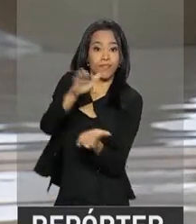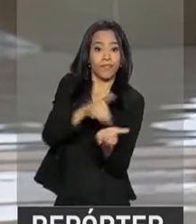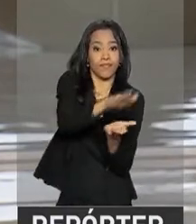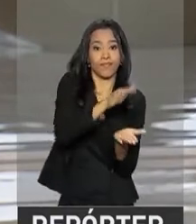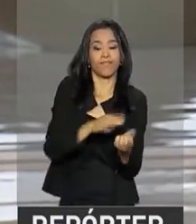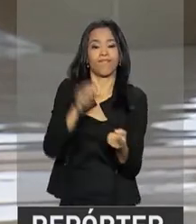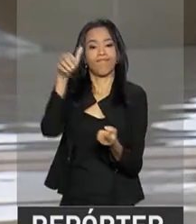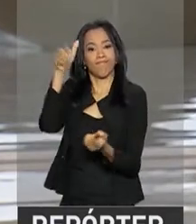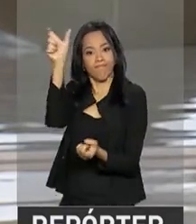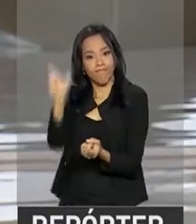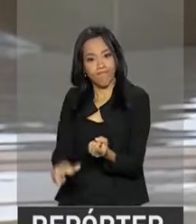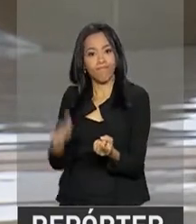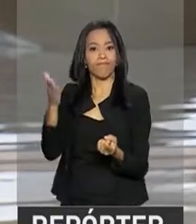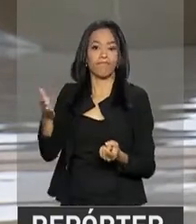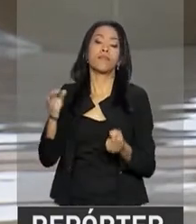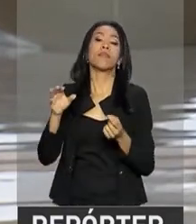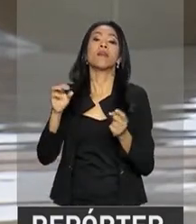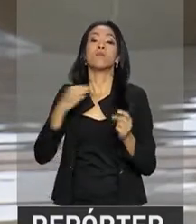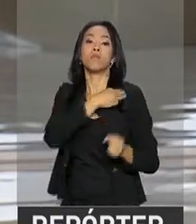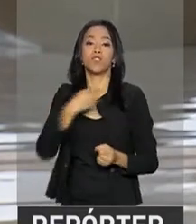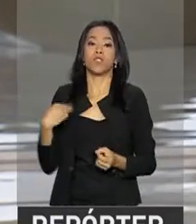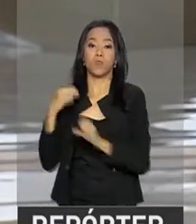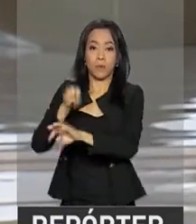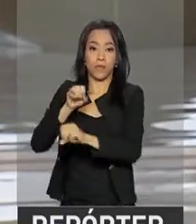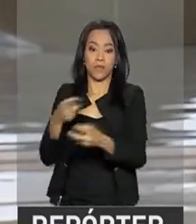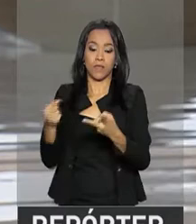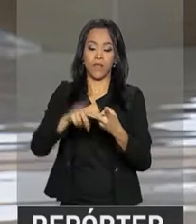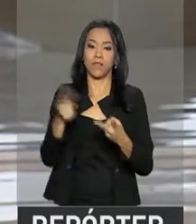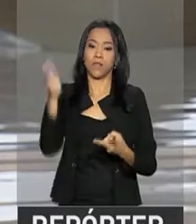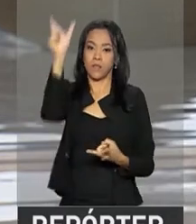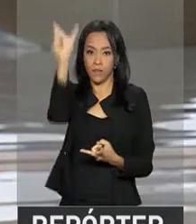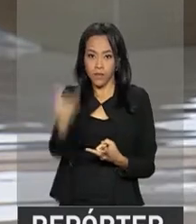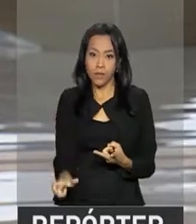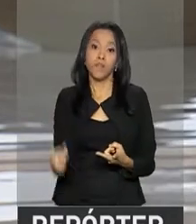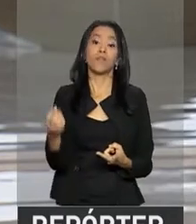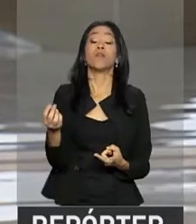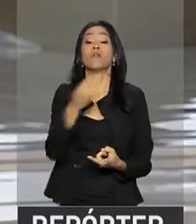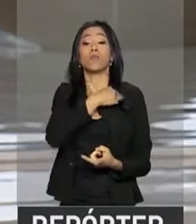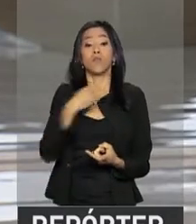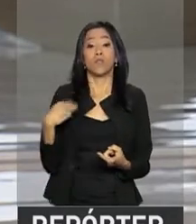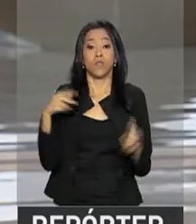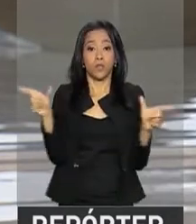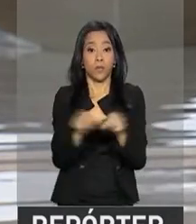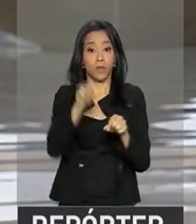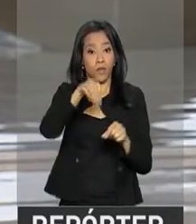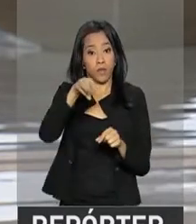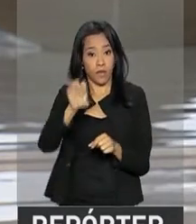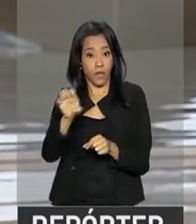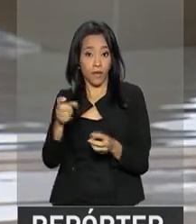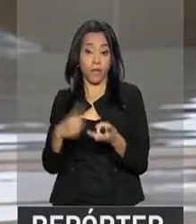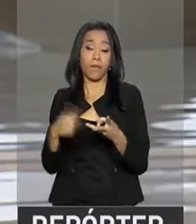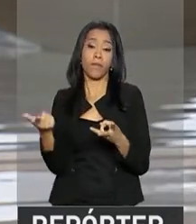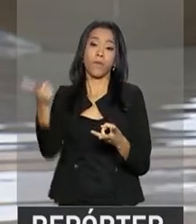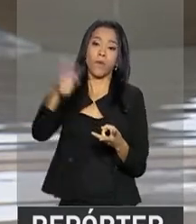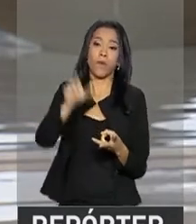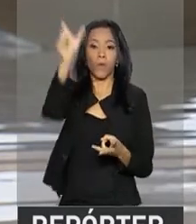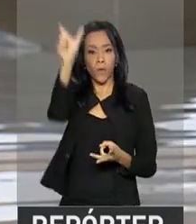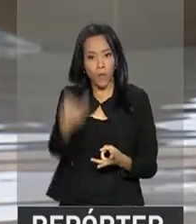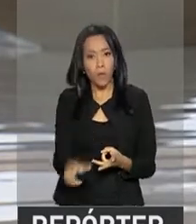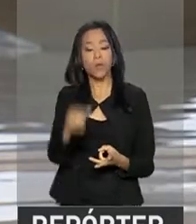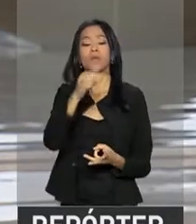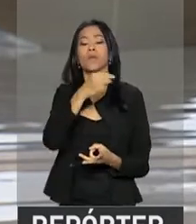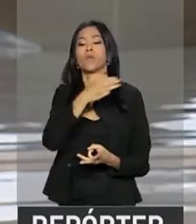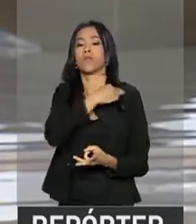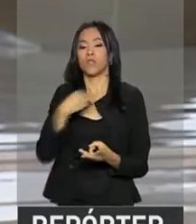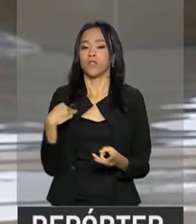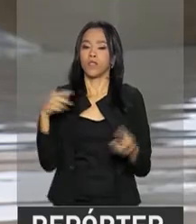eles Mendonça Filho, da Educação, Fernando Bezerra, de Minas e Energia, Osmar Terra, do Desenvolvimento